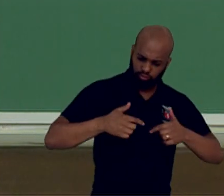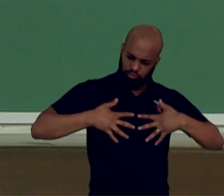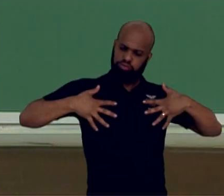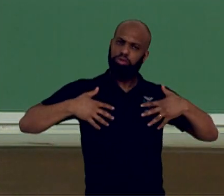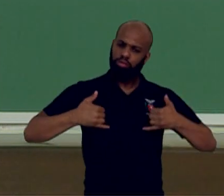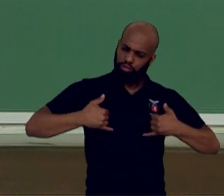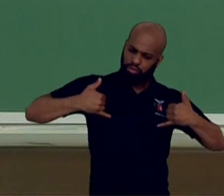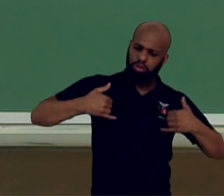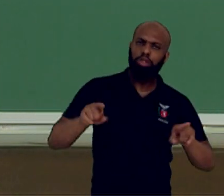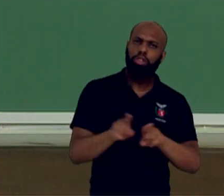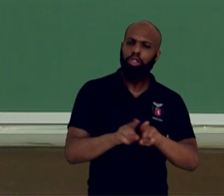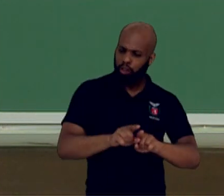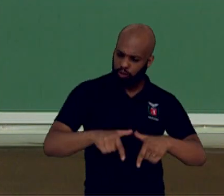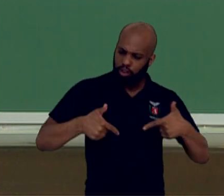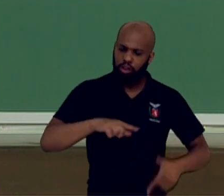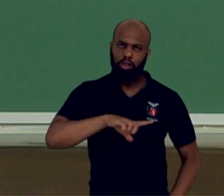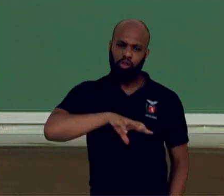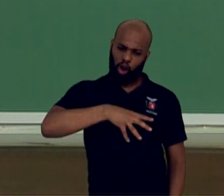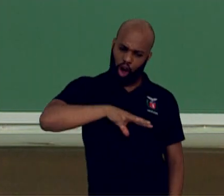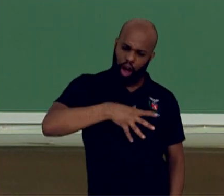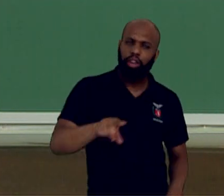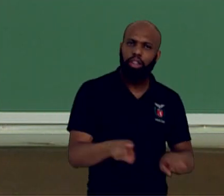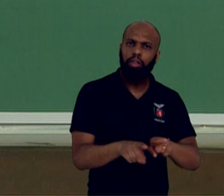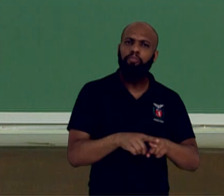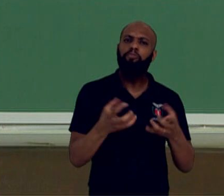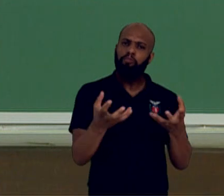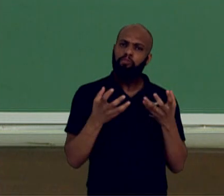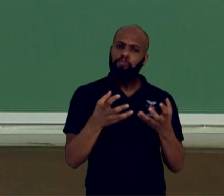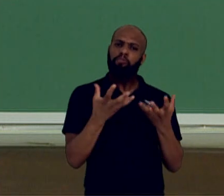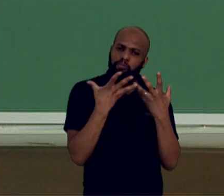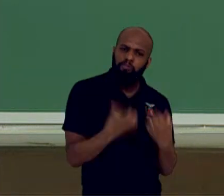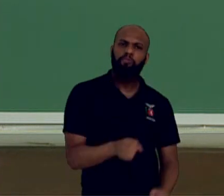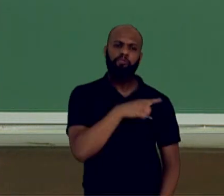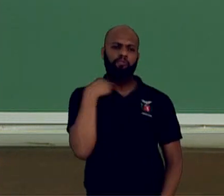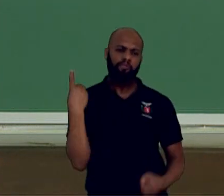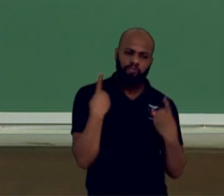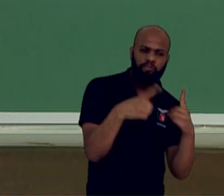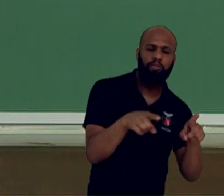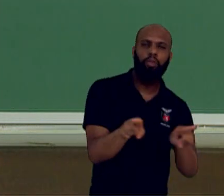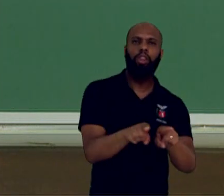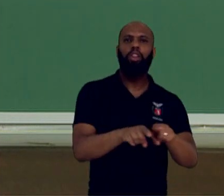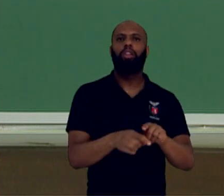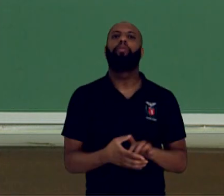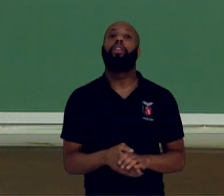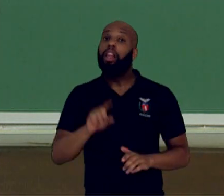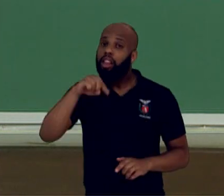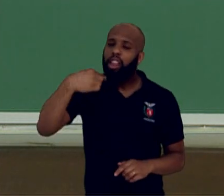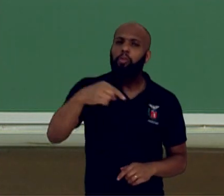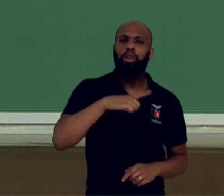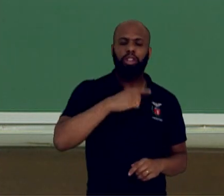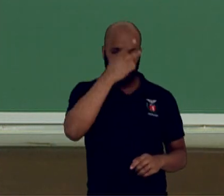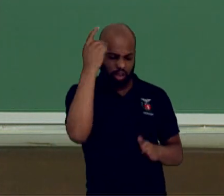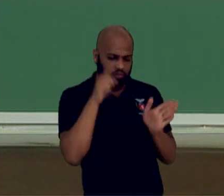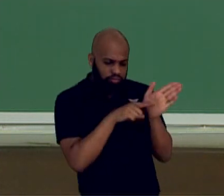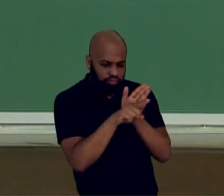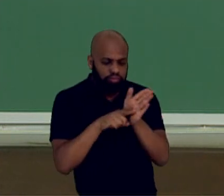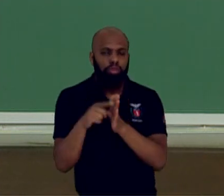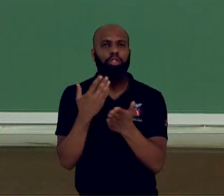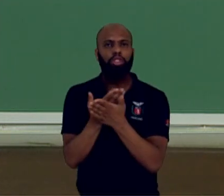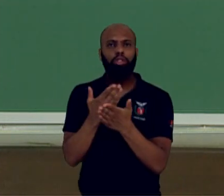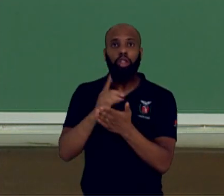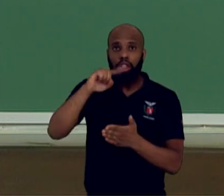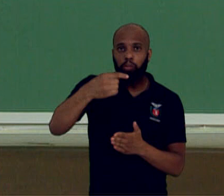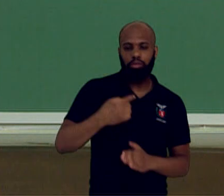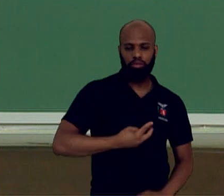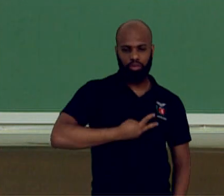valentia, preparadas inclusive para enfrentar a morte. Depois, segundo estudiosos, depois da